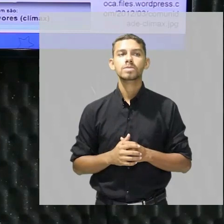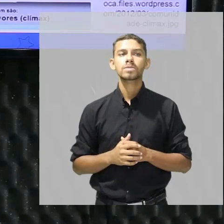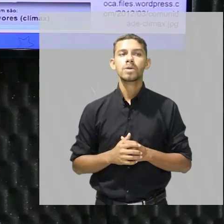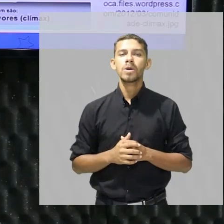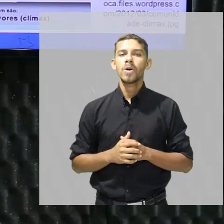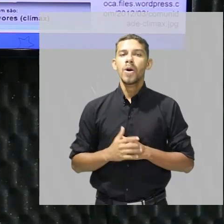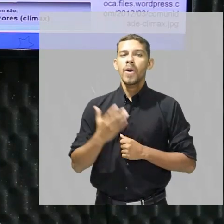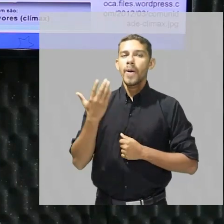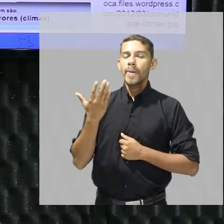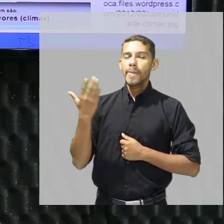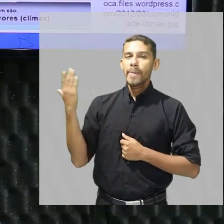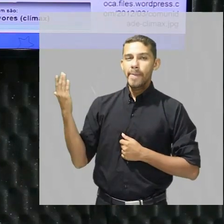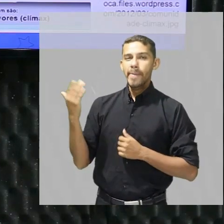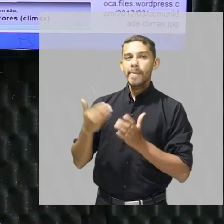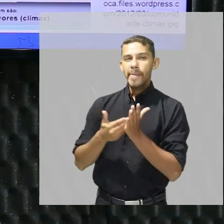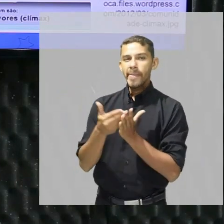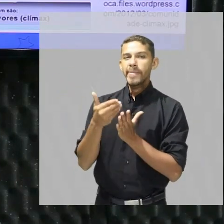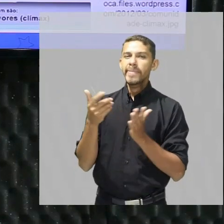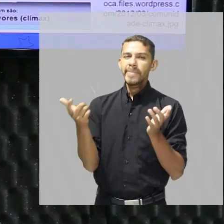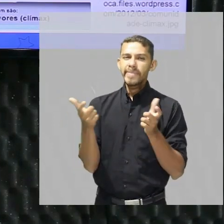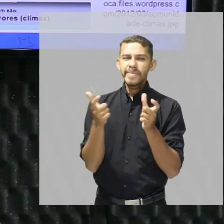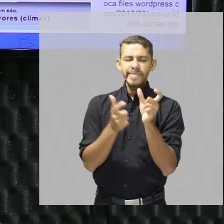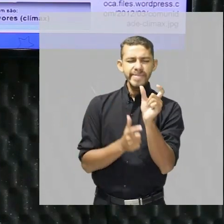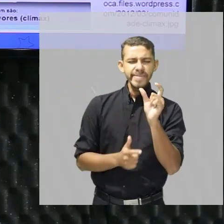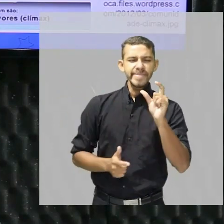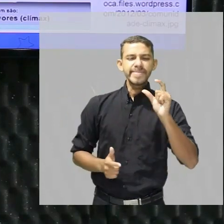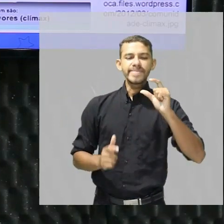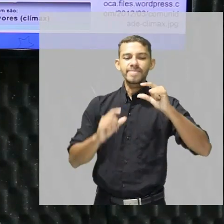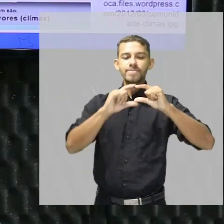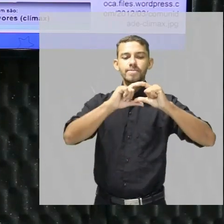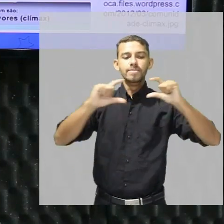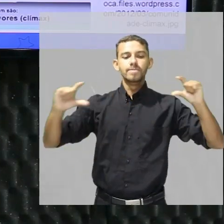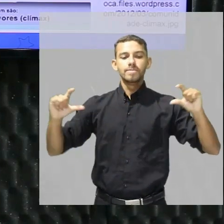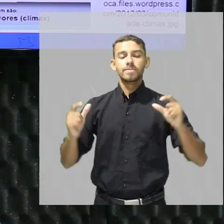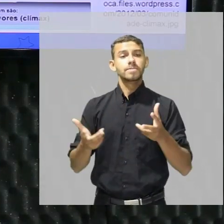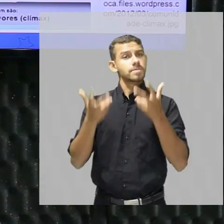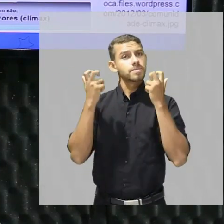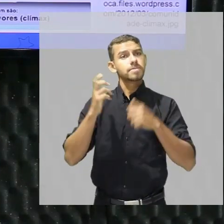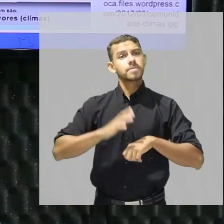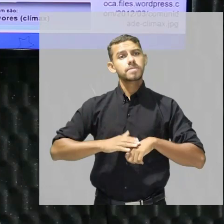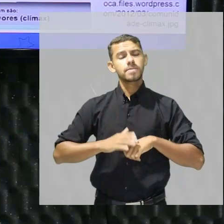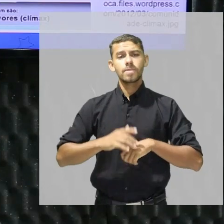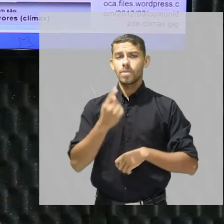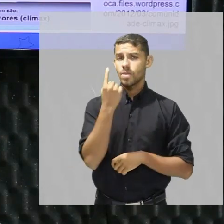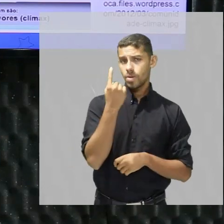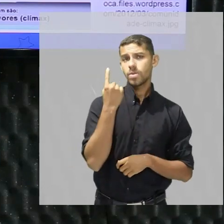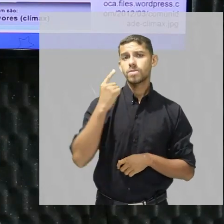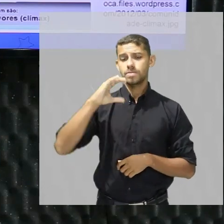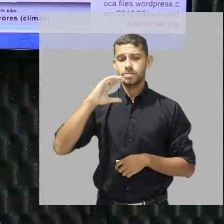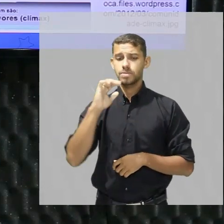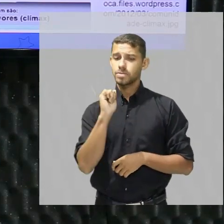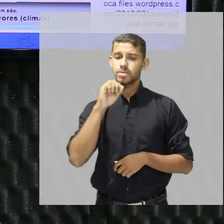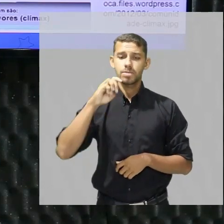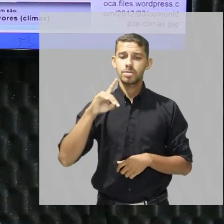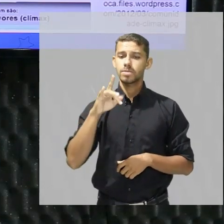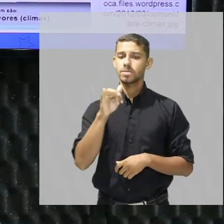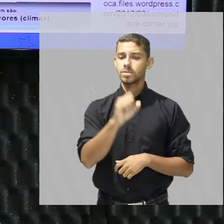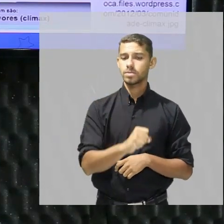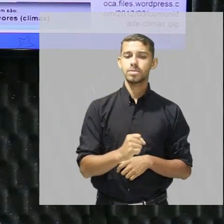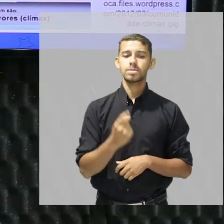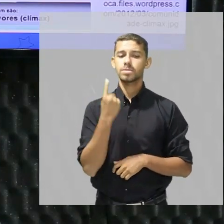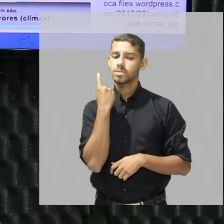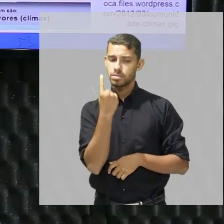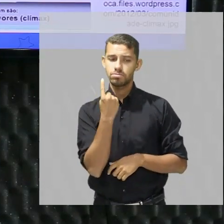aqui, inicialmente, ele ainda é um pouquinho raso. Percebam que apenas uma camada superficial,